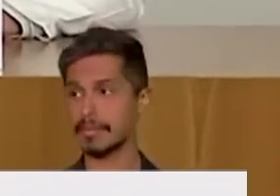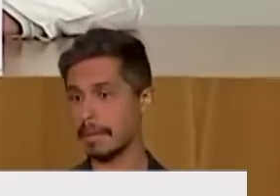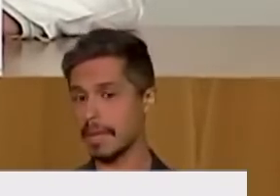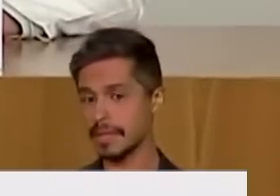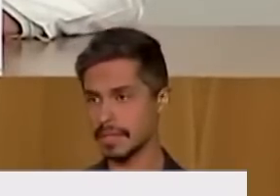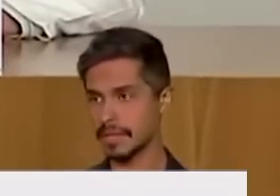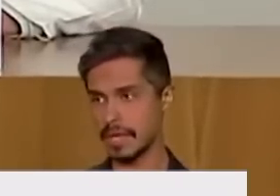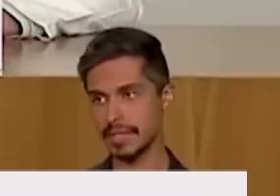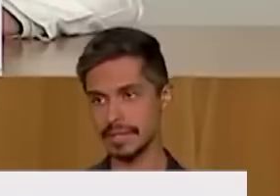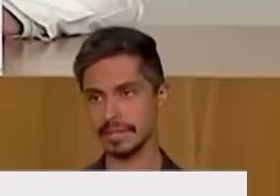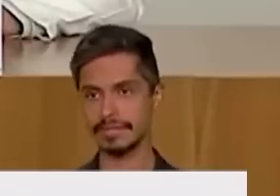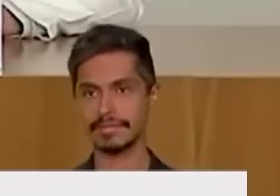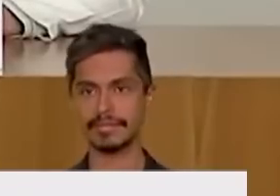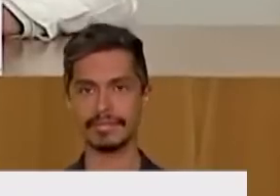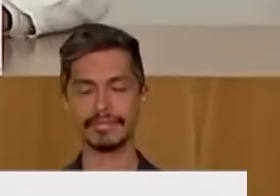Alguma discussão aí, tá?